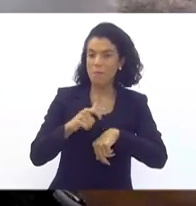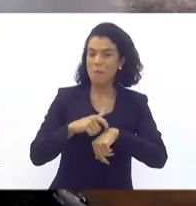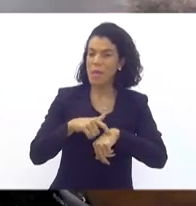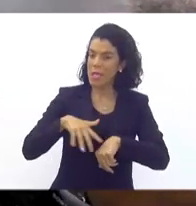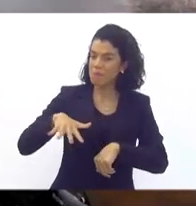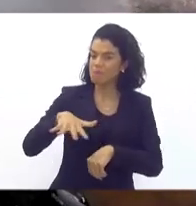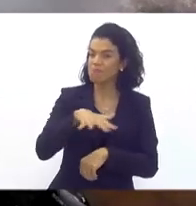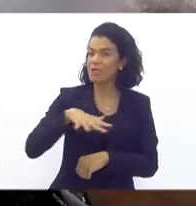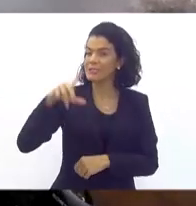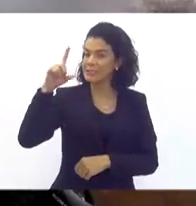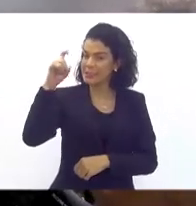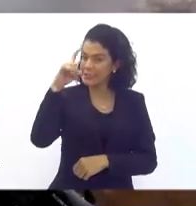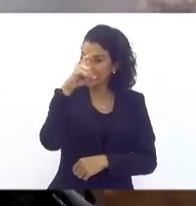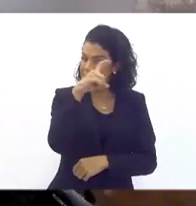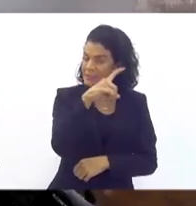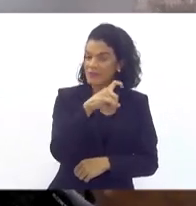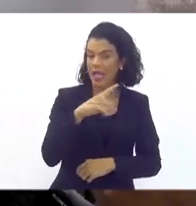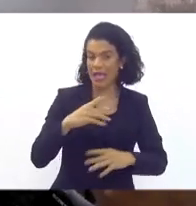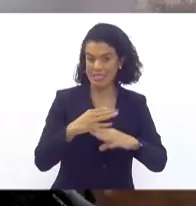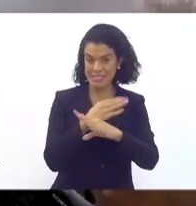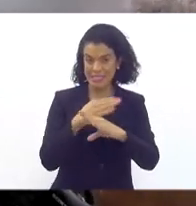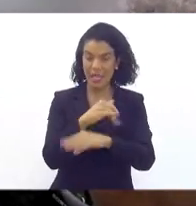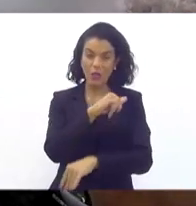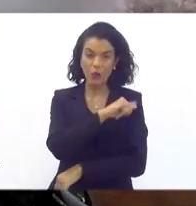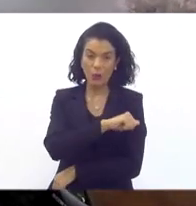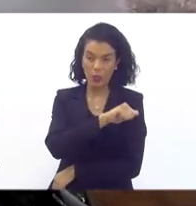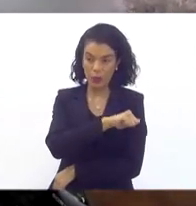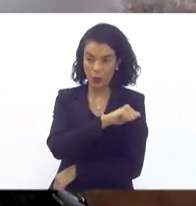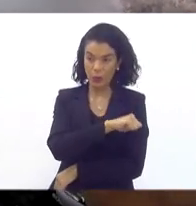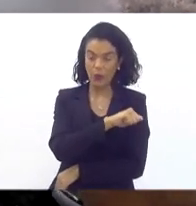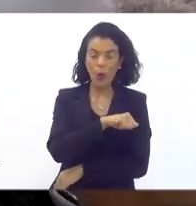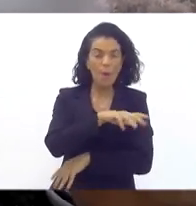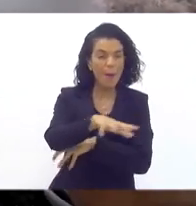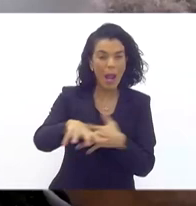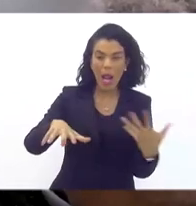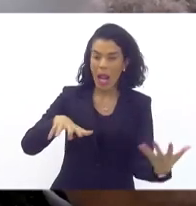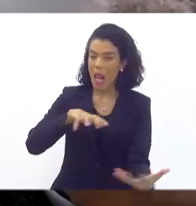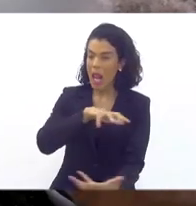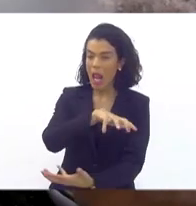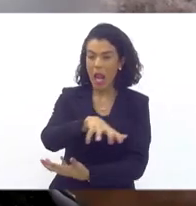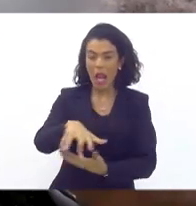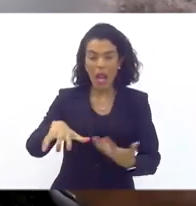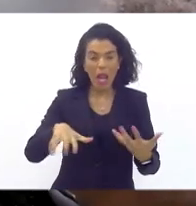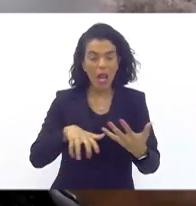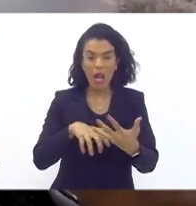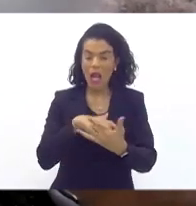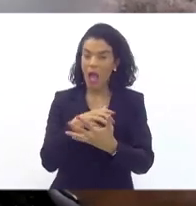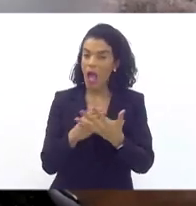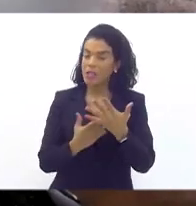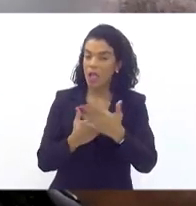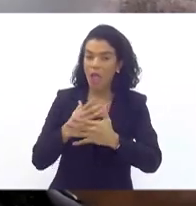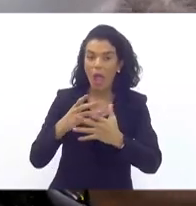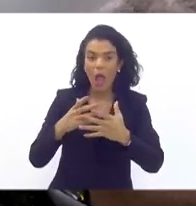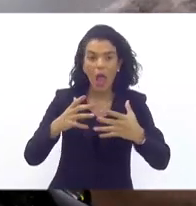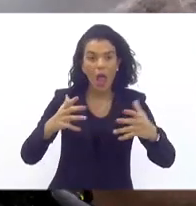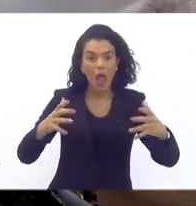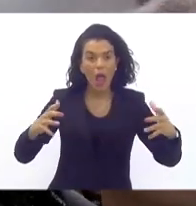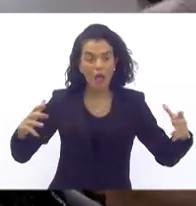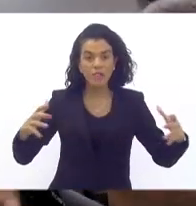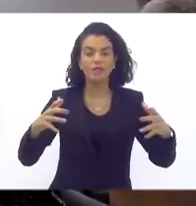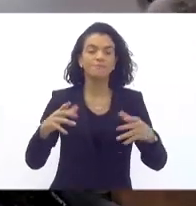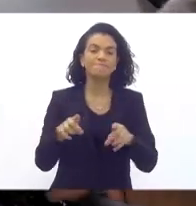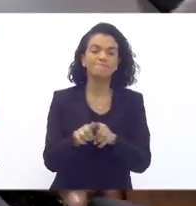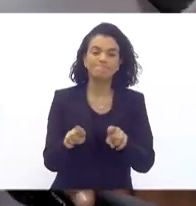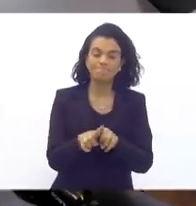vive sobretudo a cidade do Rio de Janeiro uma desordem que tem avançado a cada dia e tem